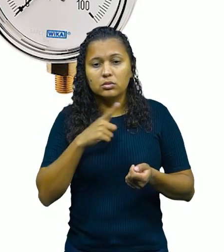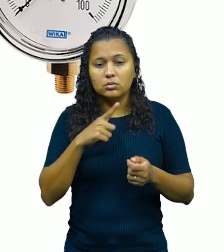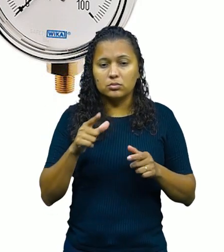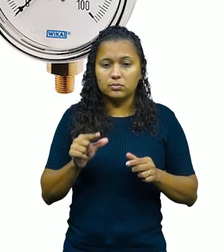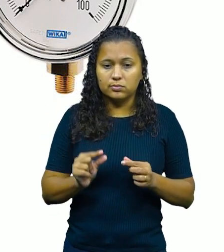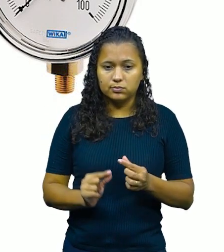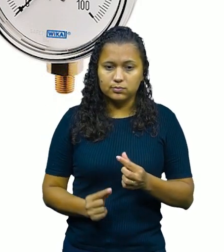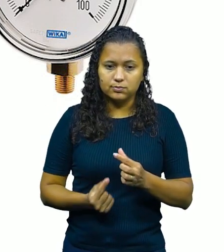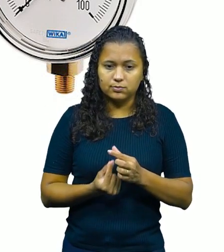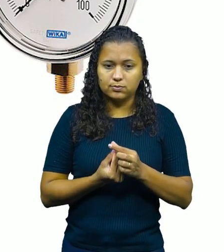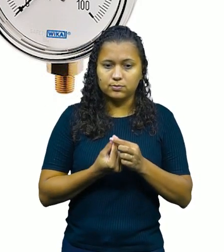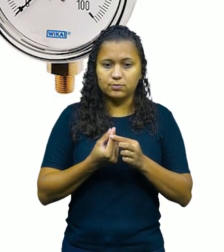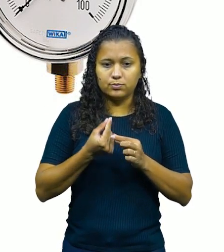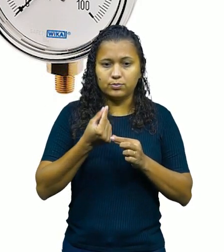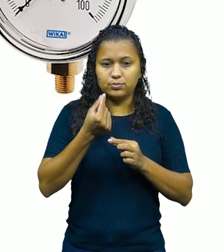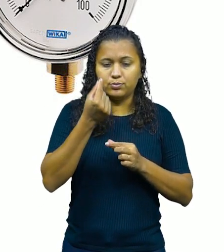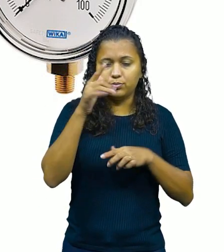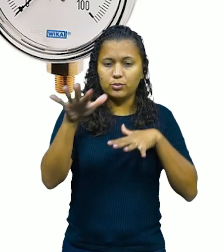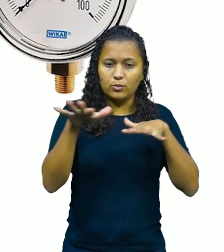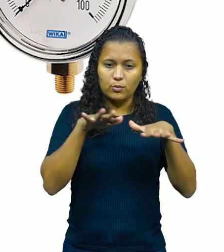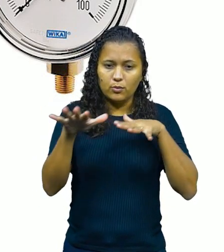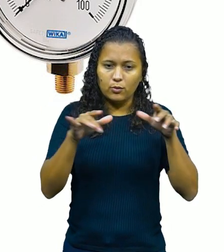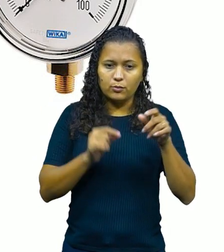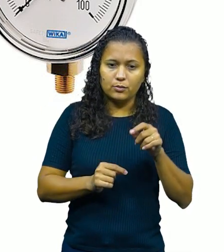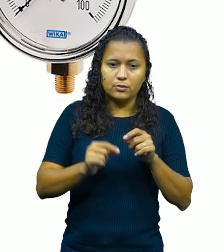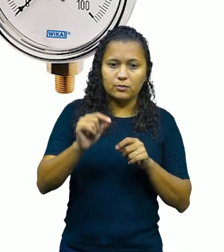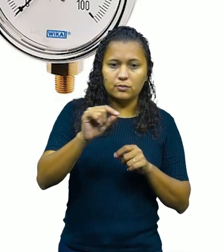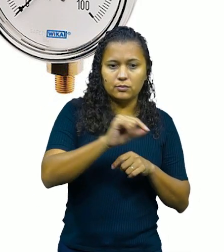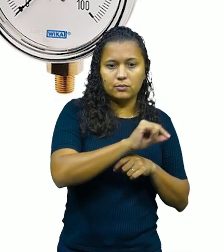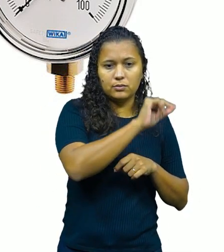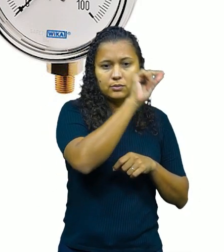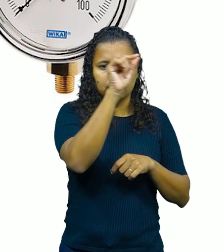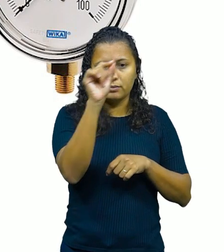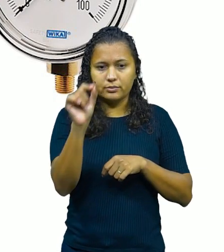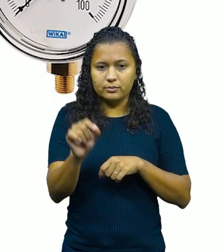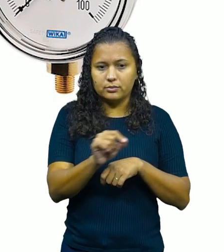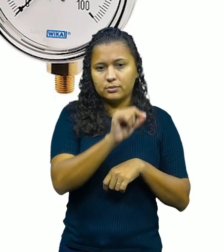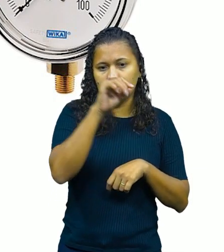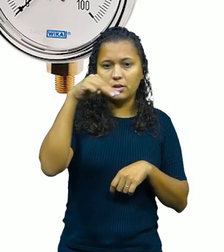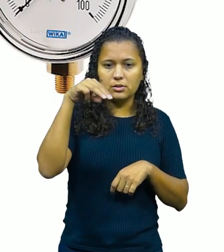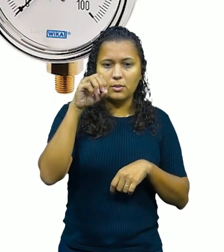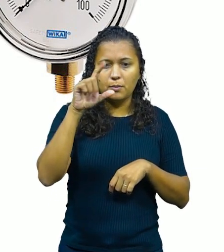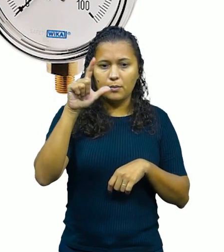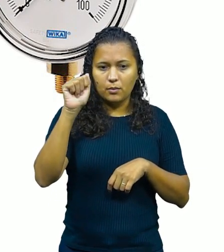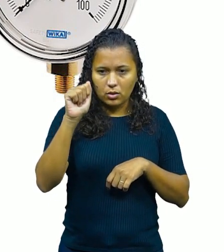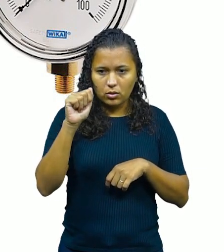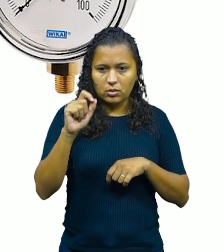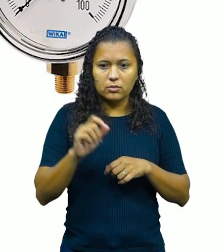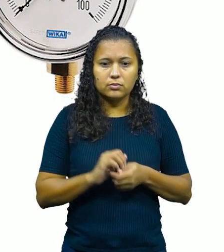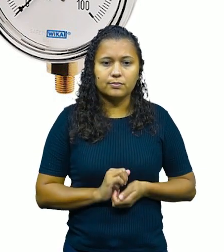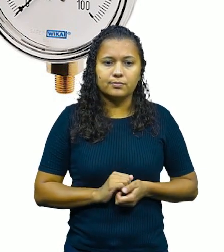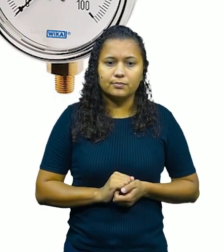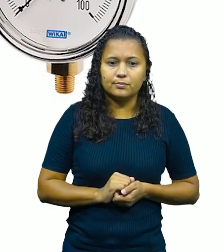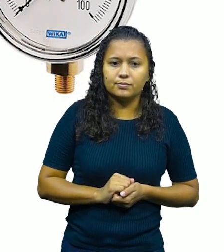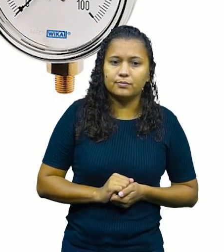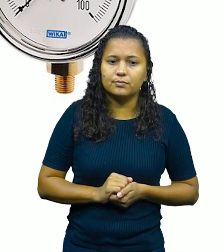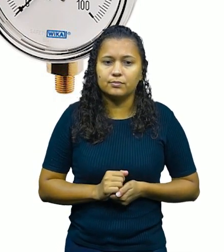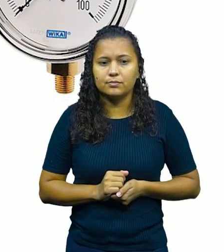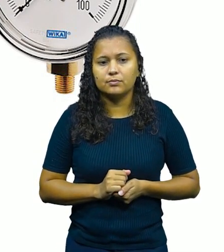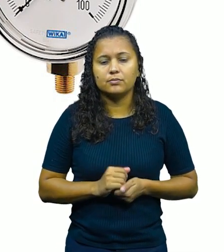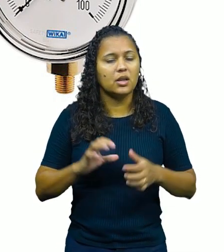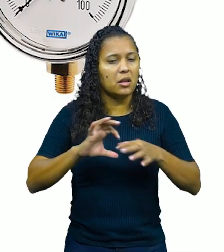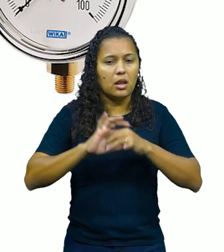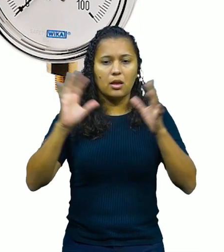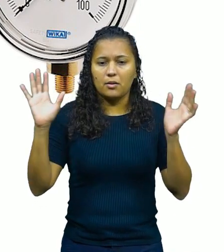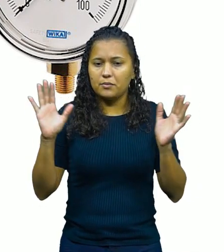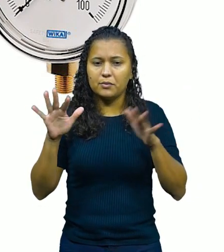o início desse movimento elíptico, né, dessa mola, como a gente pode dizer, e